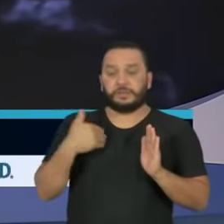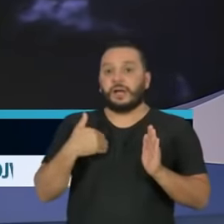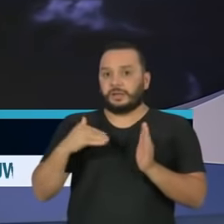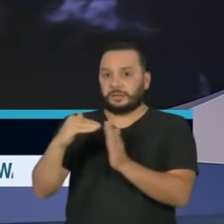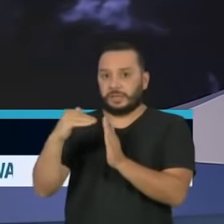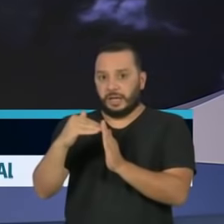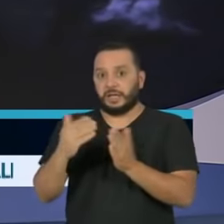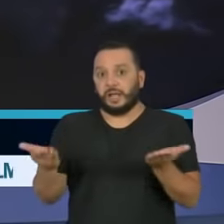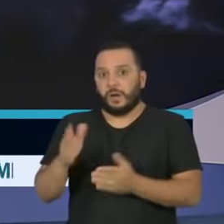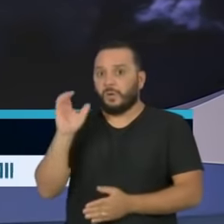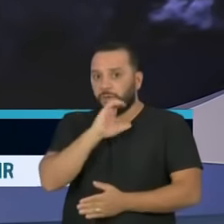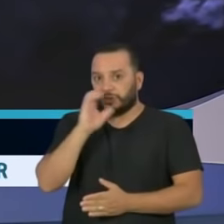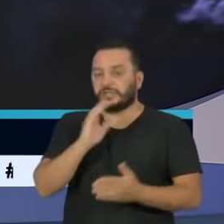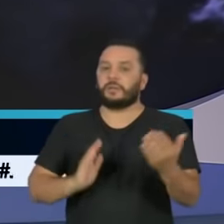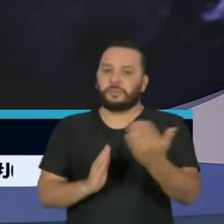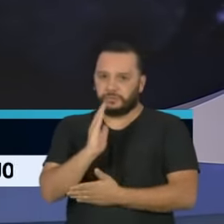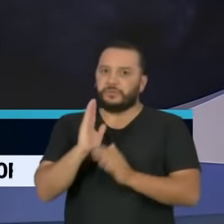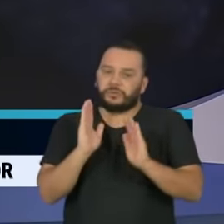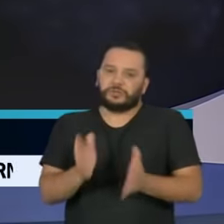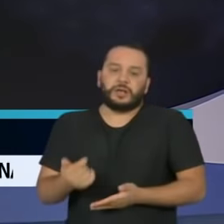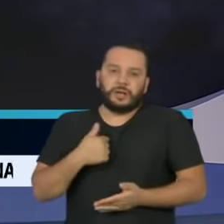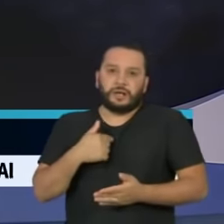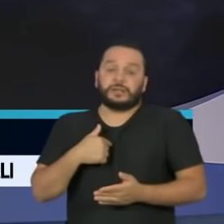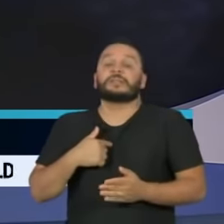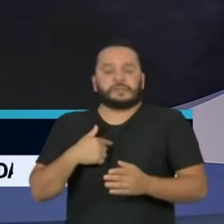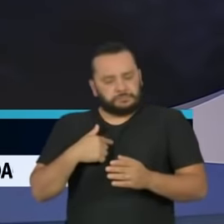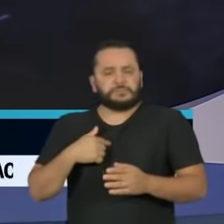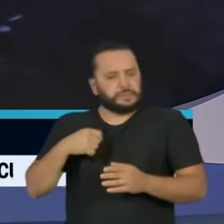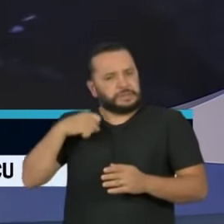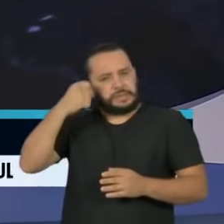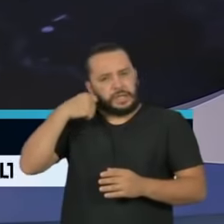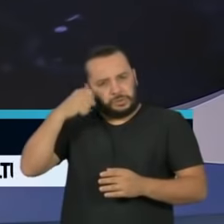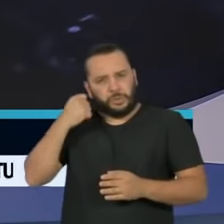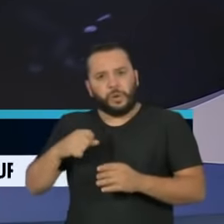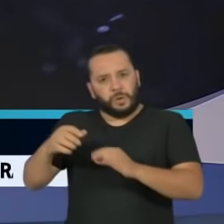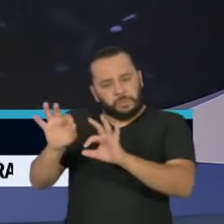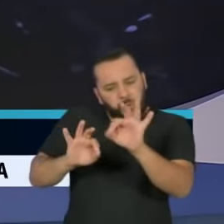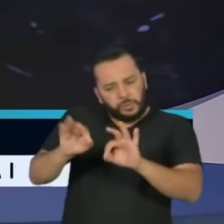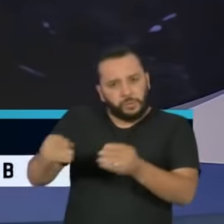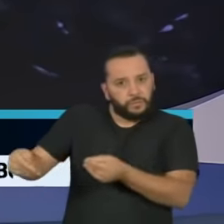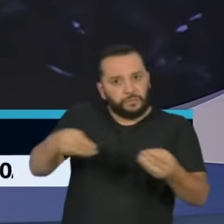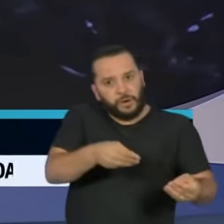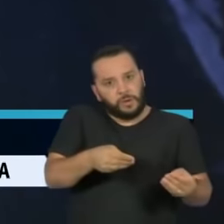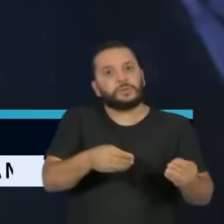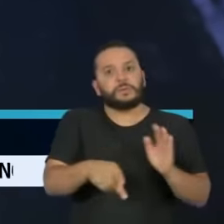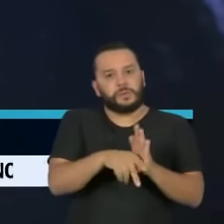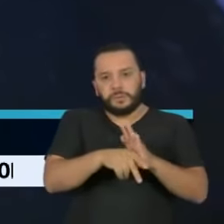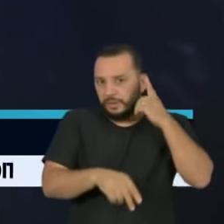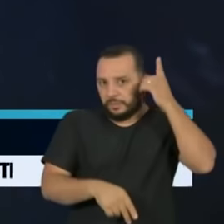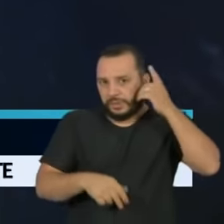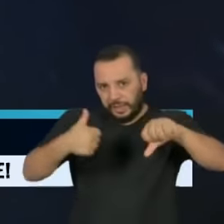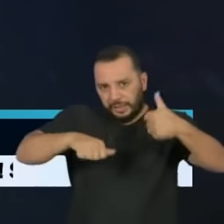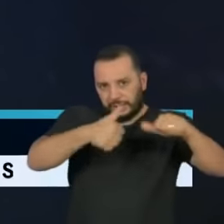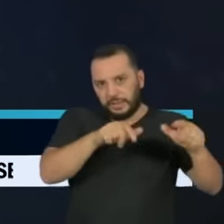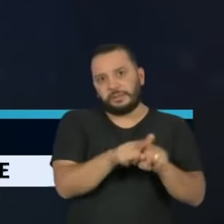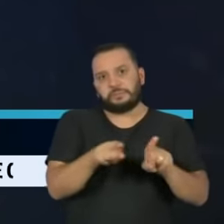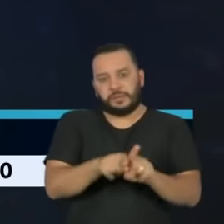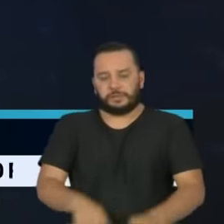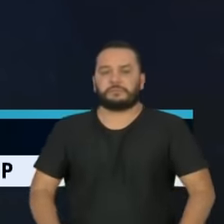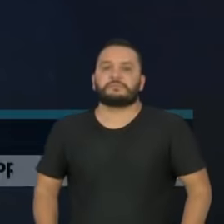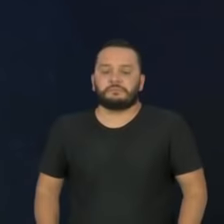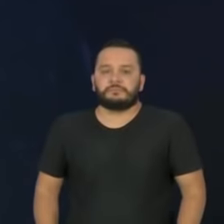em regime de urgência. Como foi modificado pelos senadores, retorna para a nova análise dos deputados. E você vai ver a seguir? Pelo